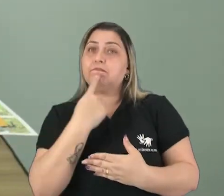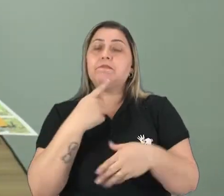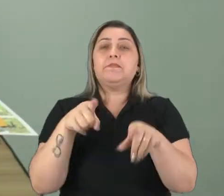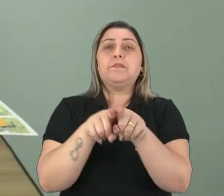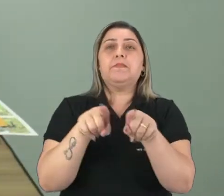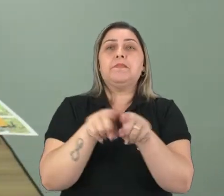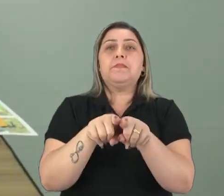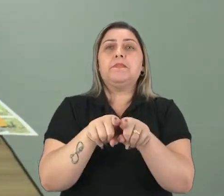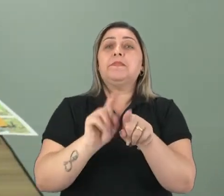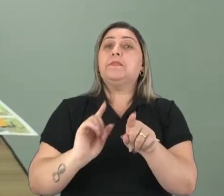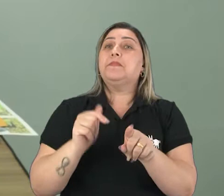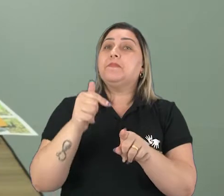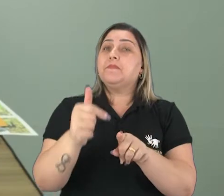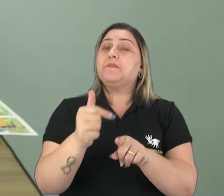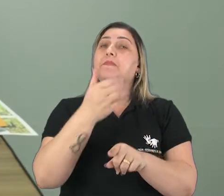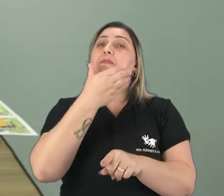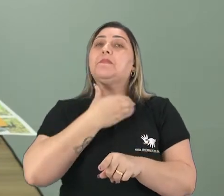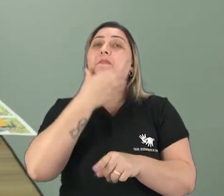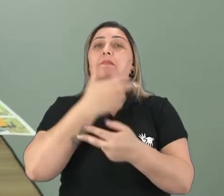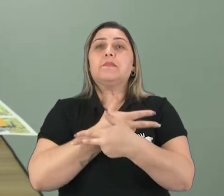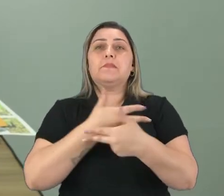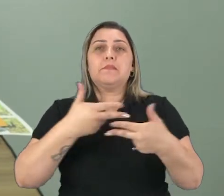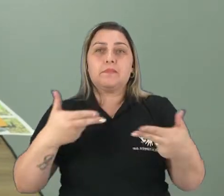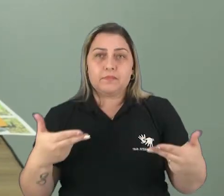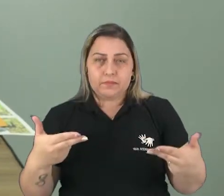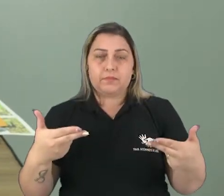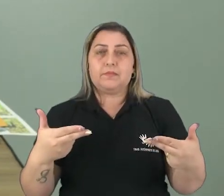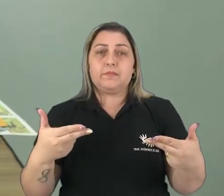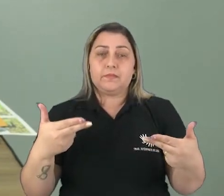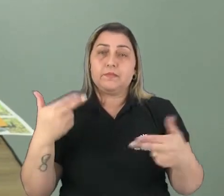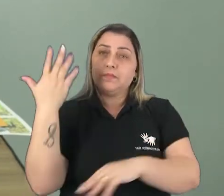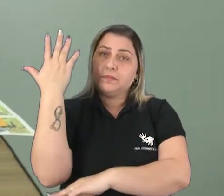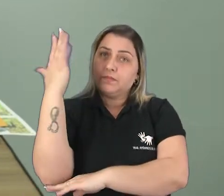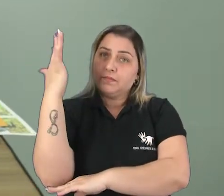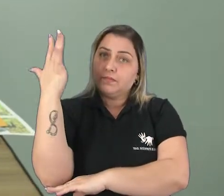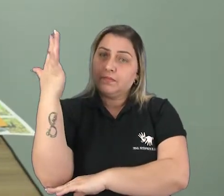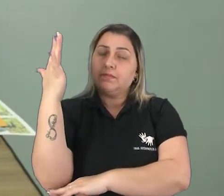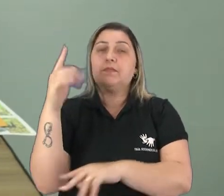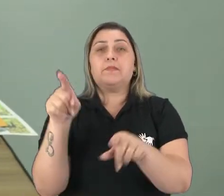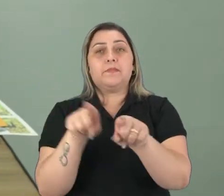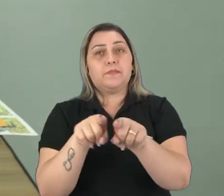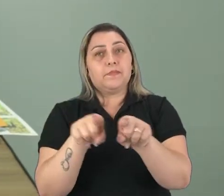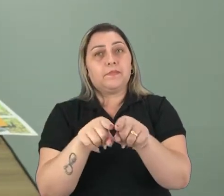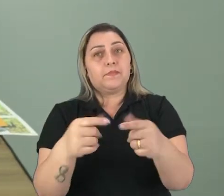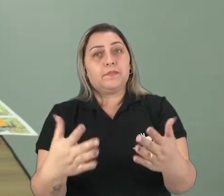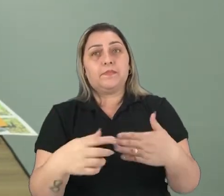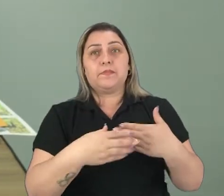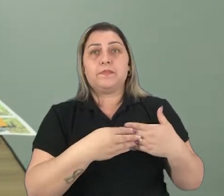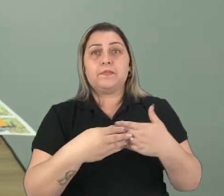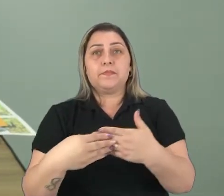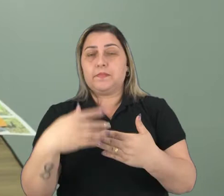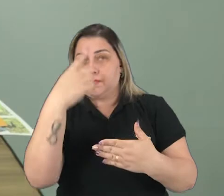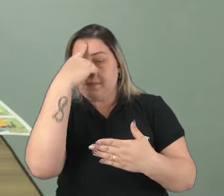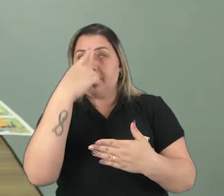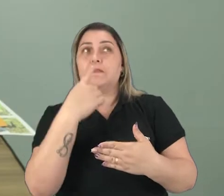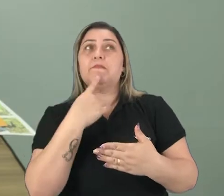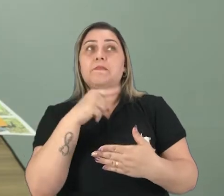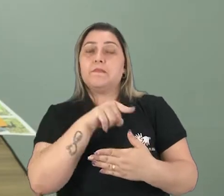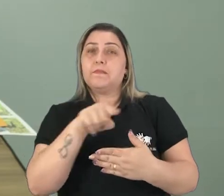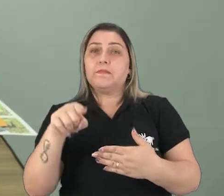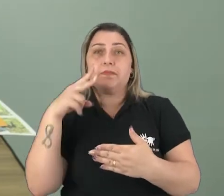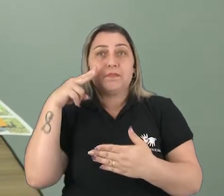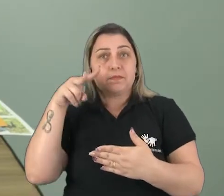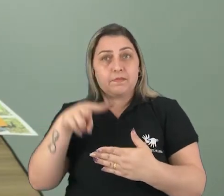também de outras frutas, de outras plantas, desculpa. Eu trouxe a imagem de outras